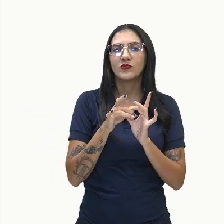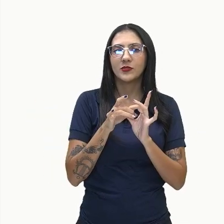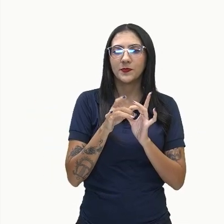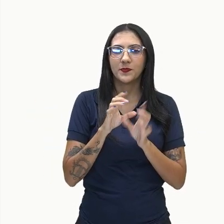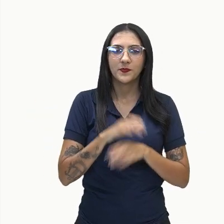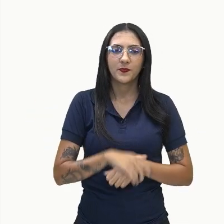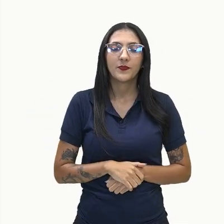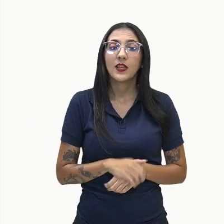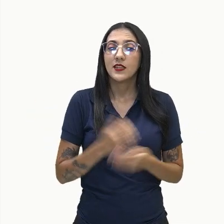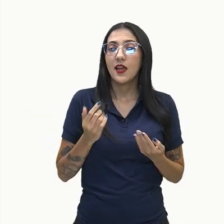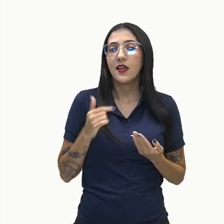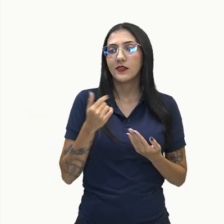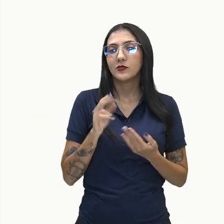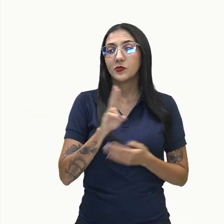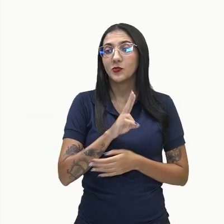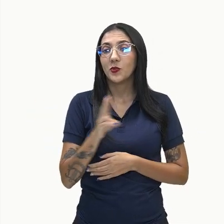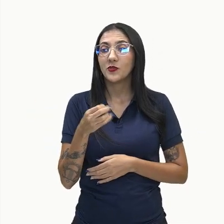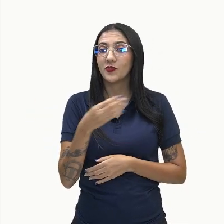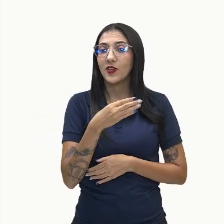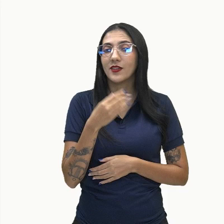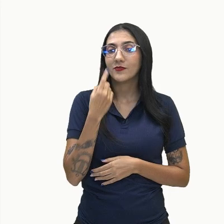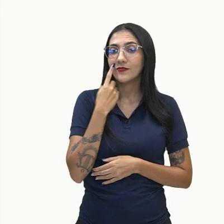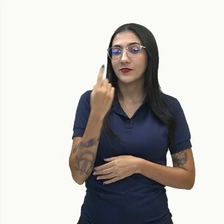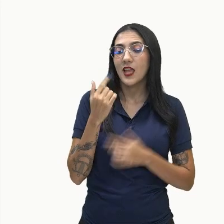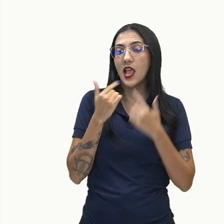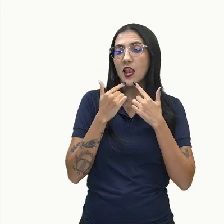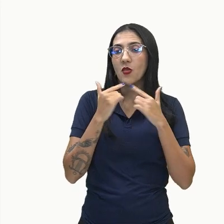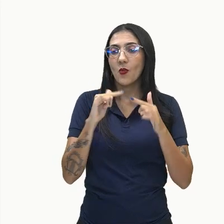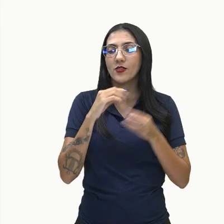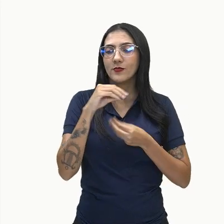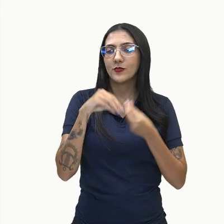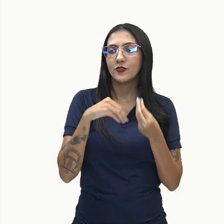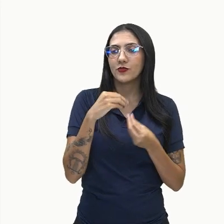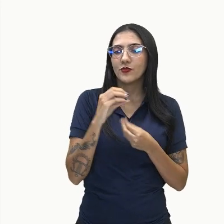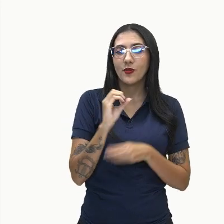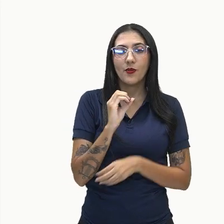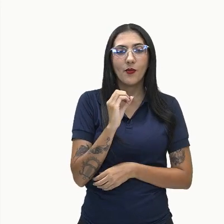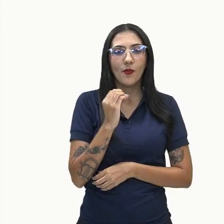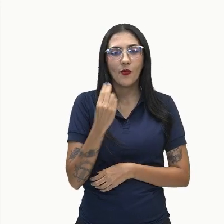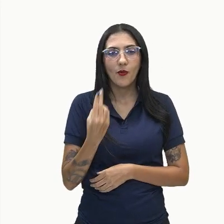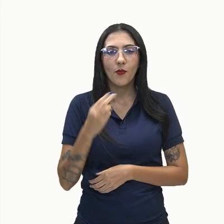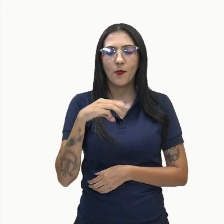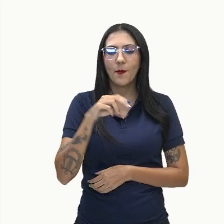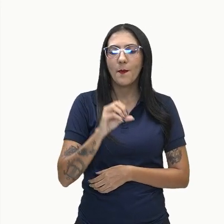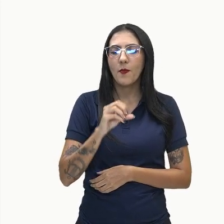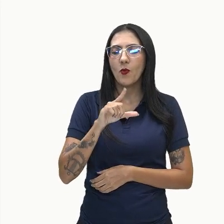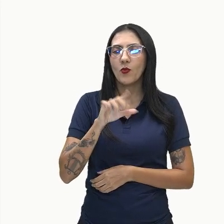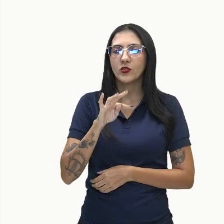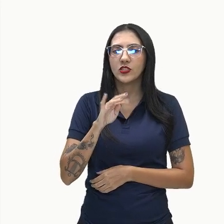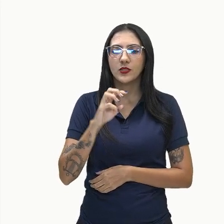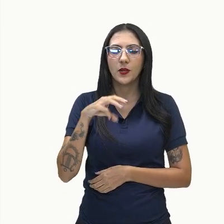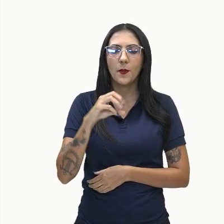aí nós vamos chamá-la de linguagem mista ou